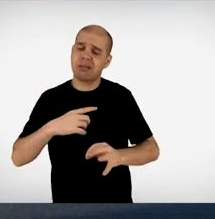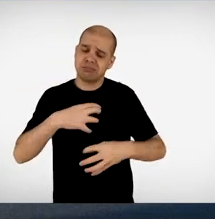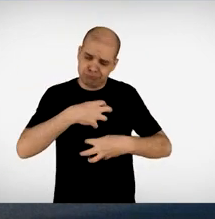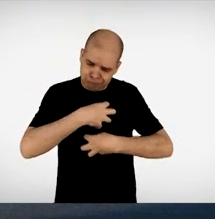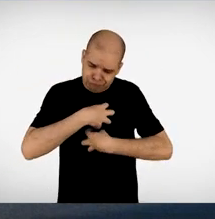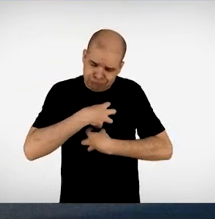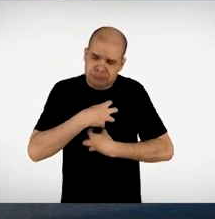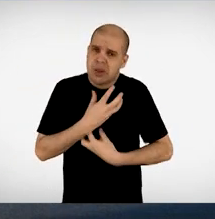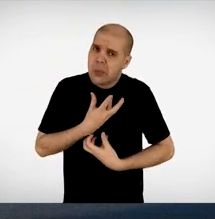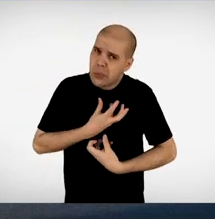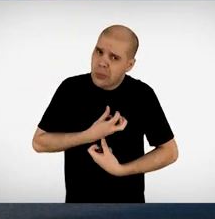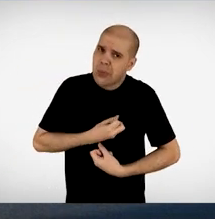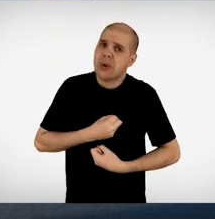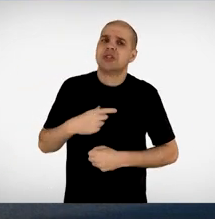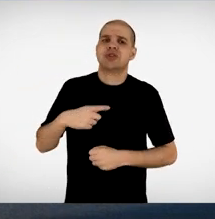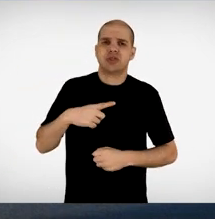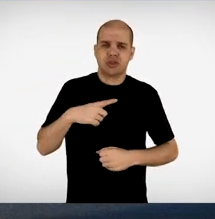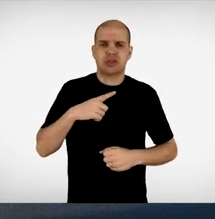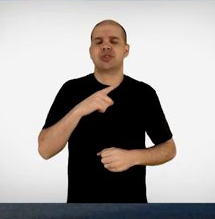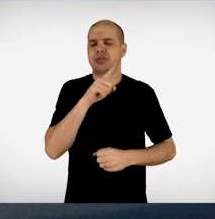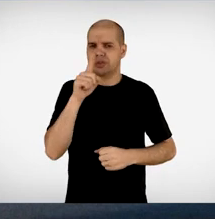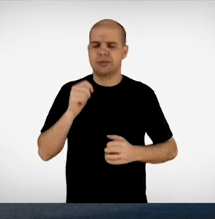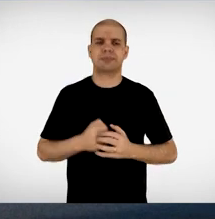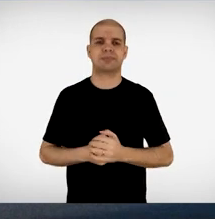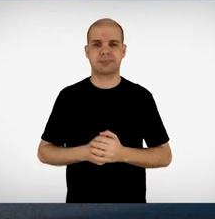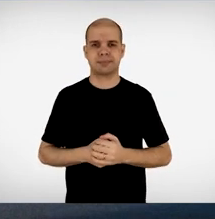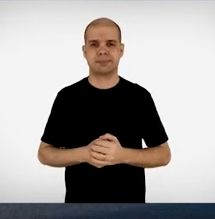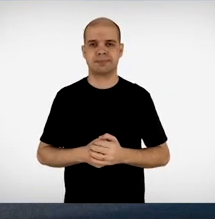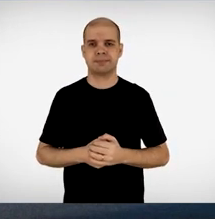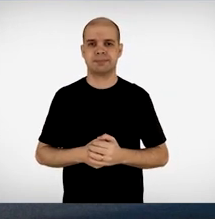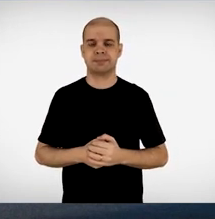eu acho que ele é bastante angustiante.